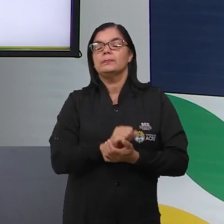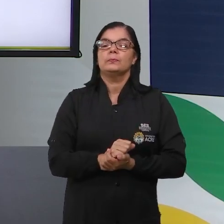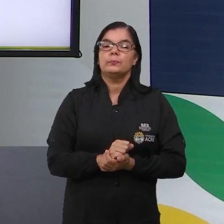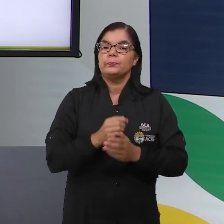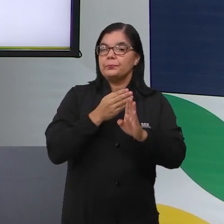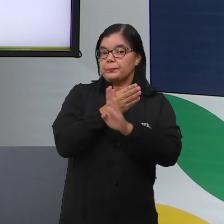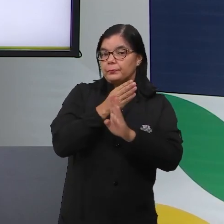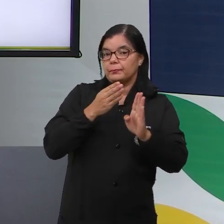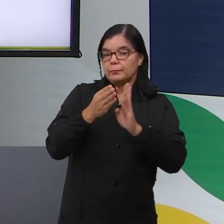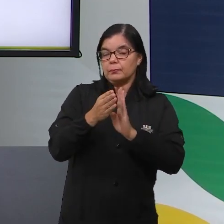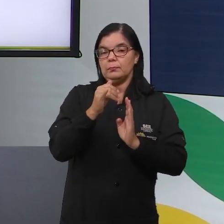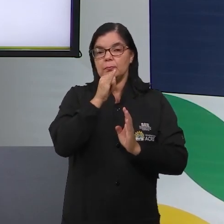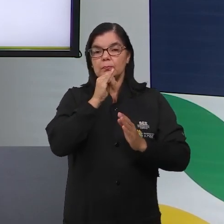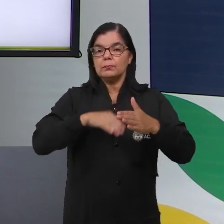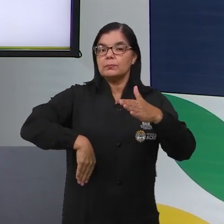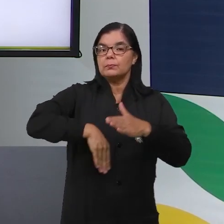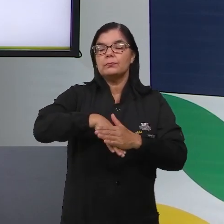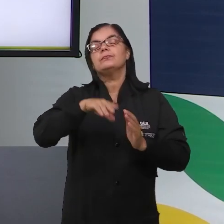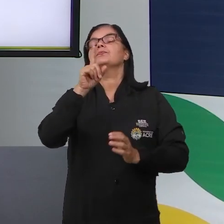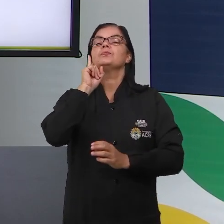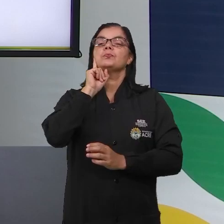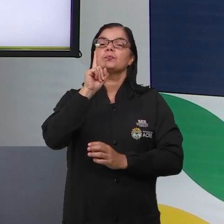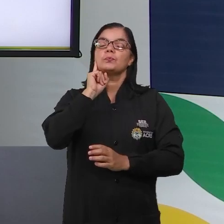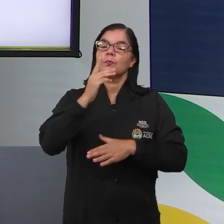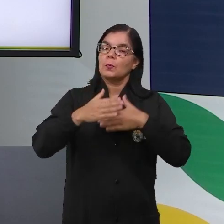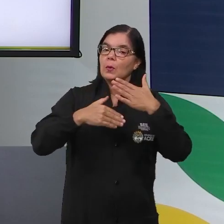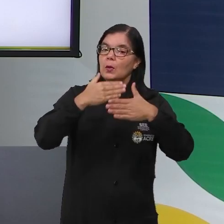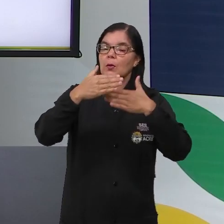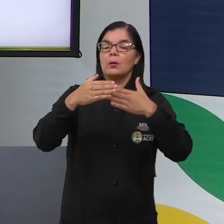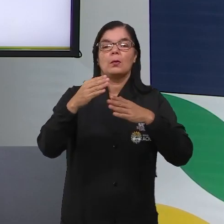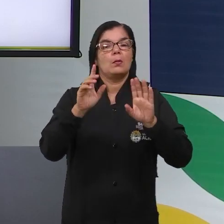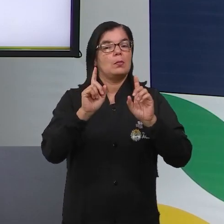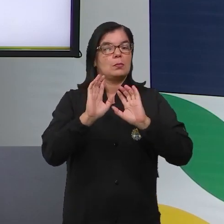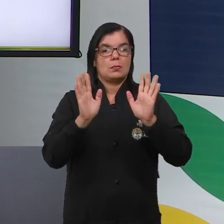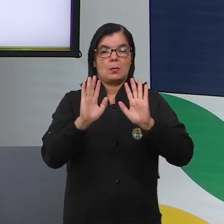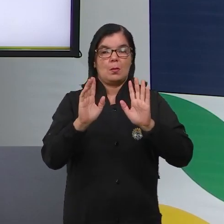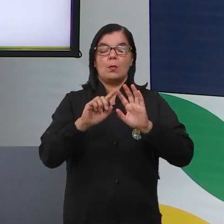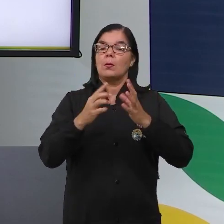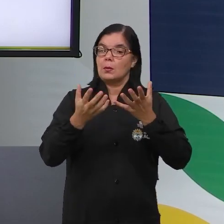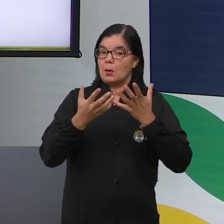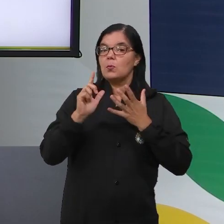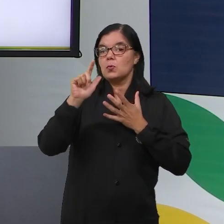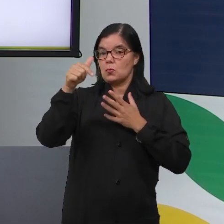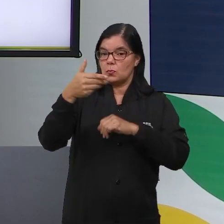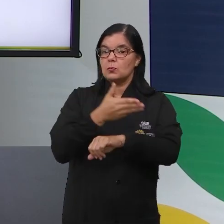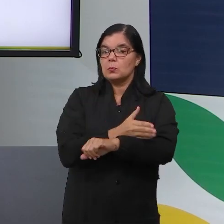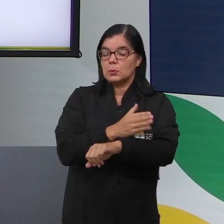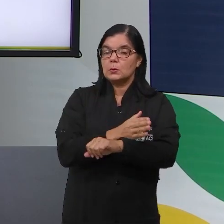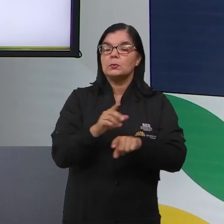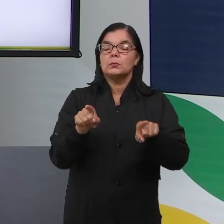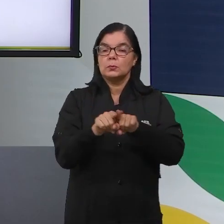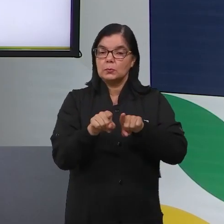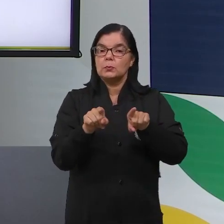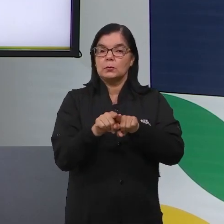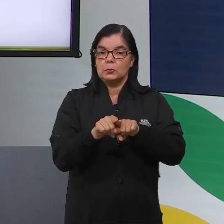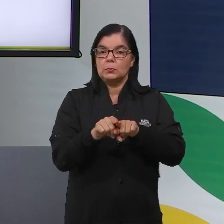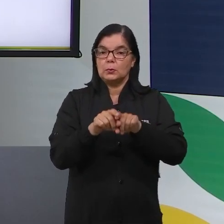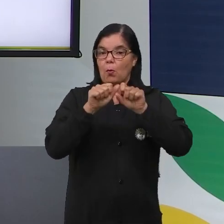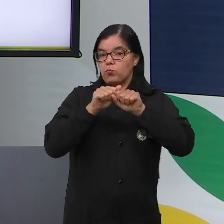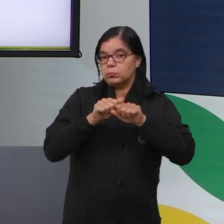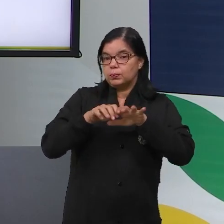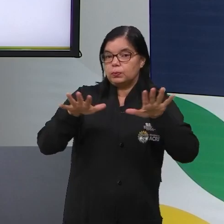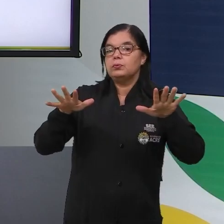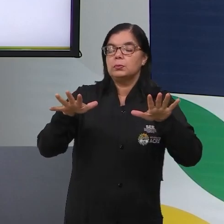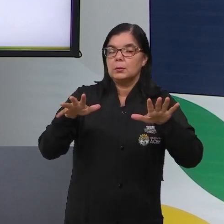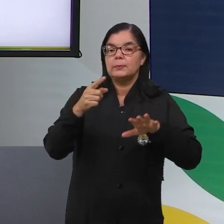de modalidade, por exemplo, o futebol americano, seja desenvolvido em outro país. Não, nós queremos que outros países pratiquem, porque a gente quer essa difusão, a gente